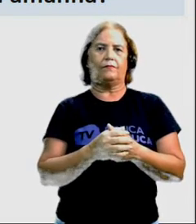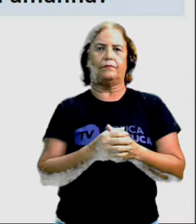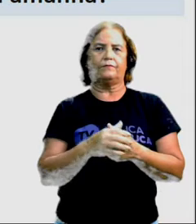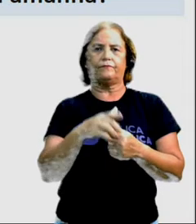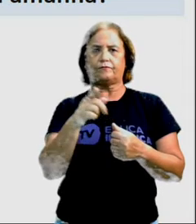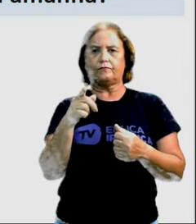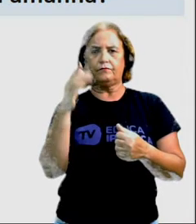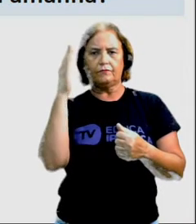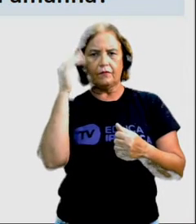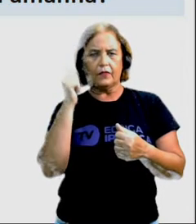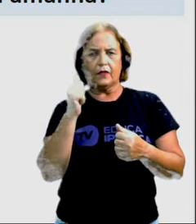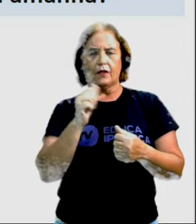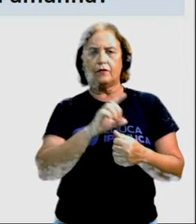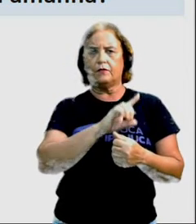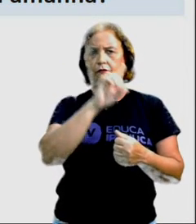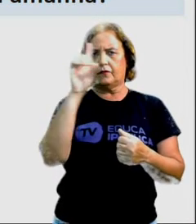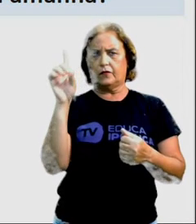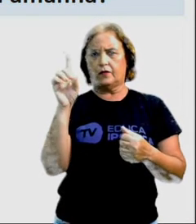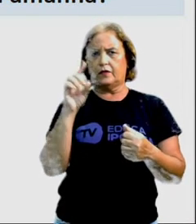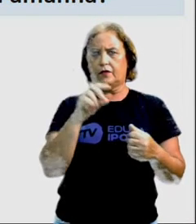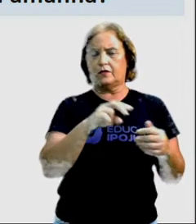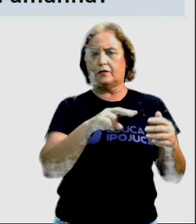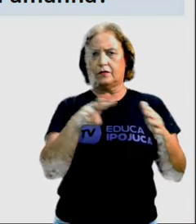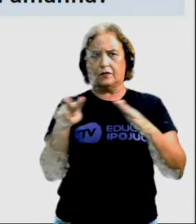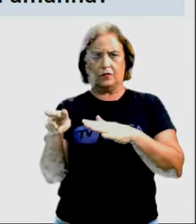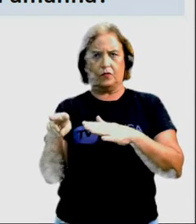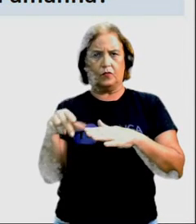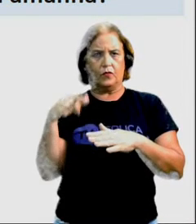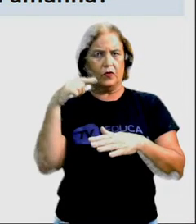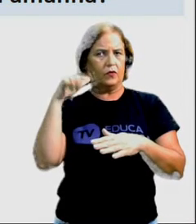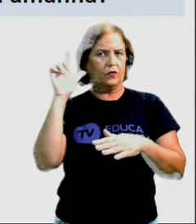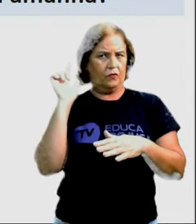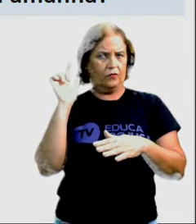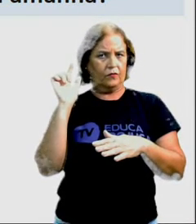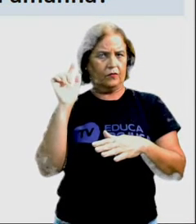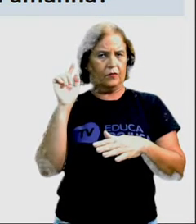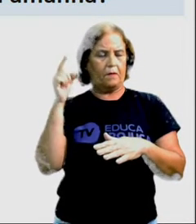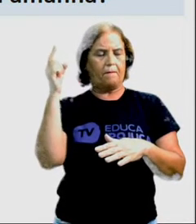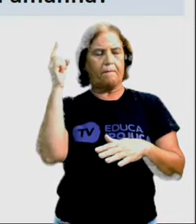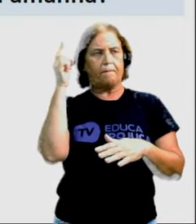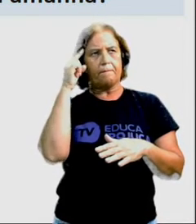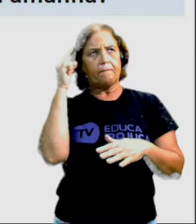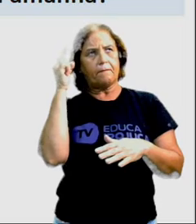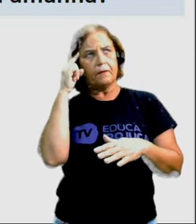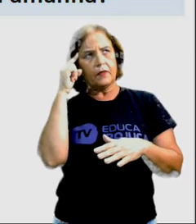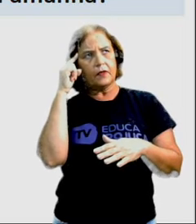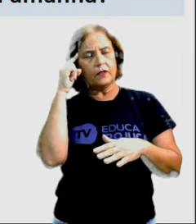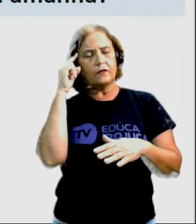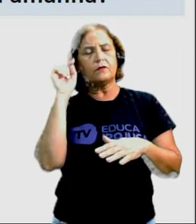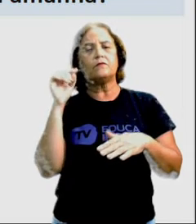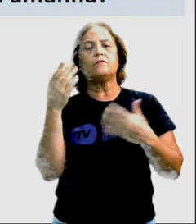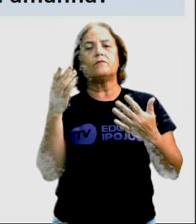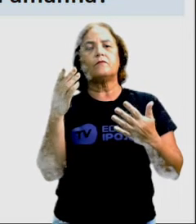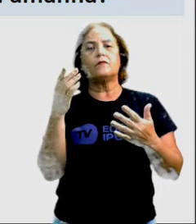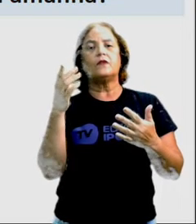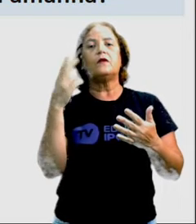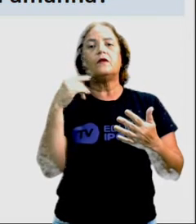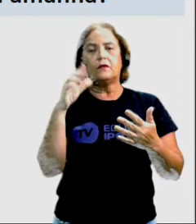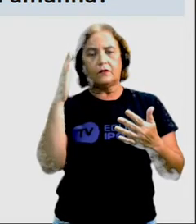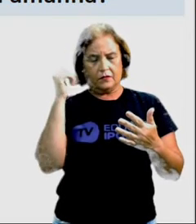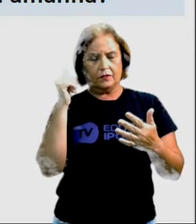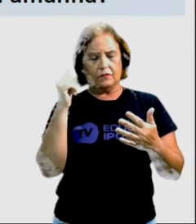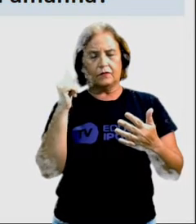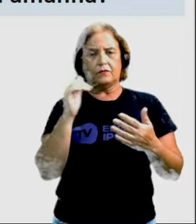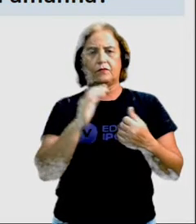e vocês sabem que dia da semana foi ontem pense aí e aí Descobriram